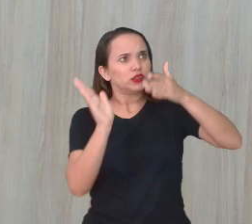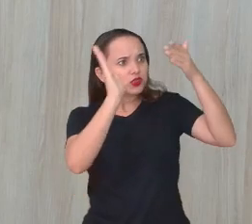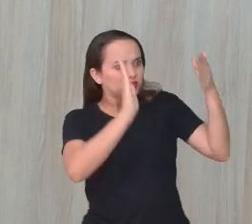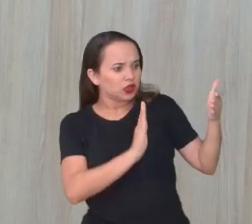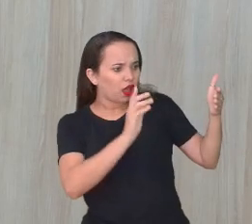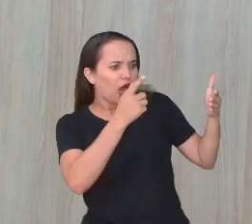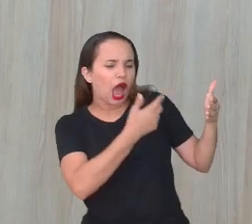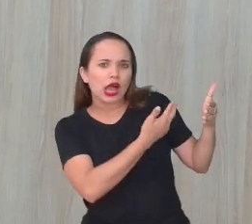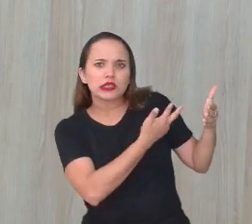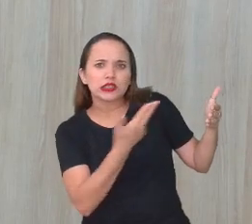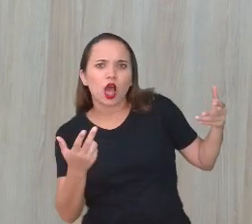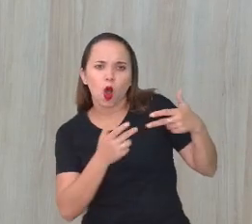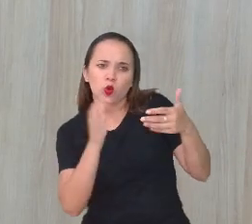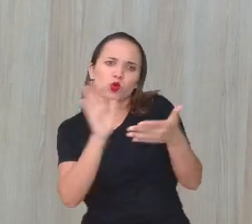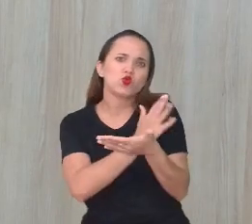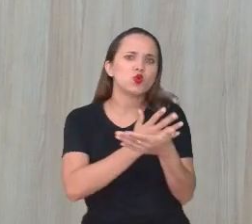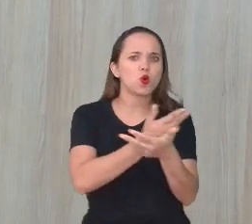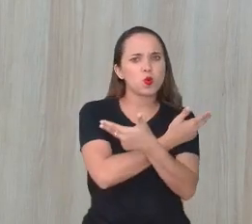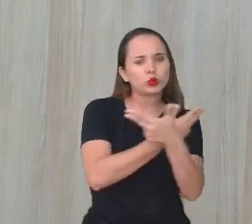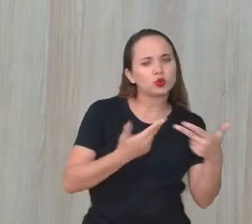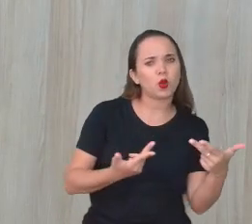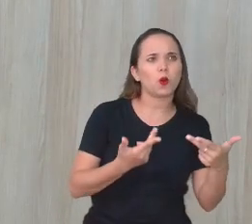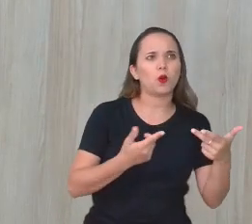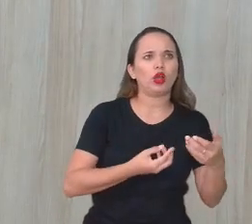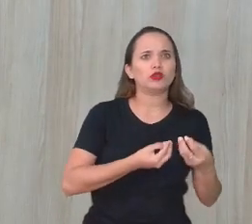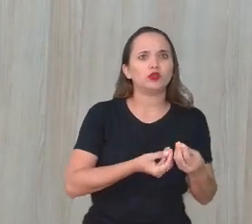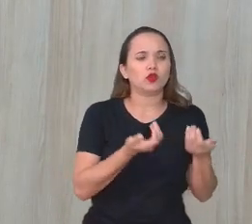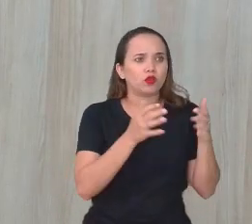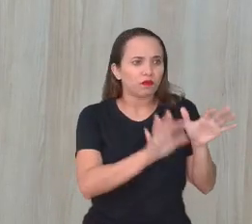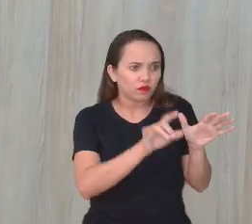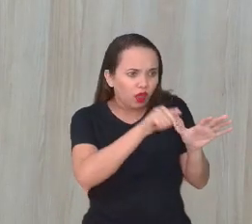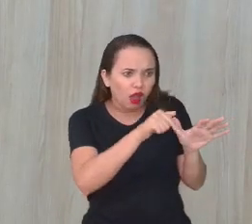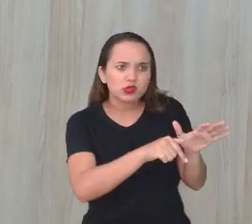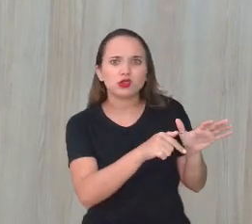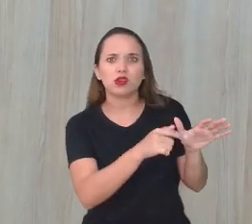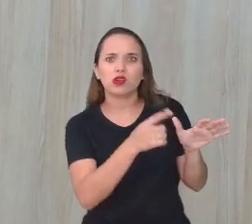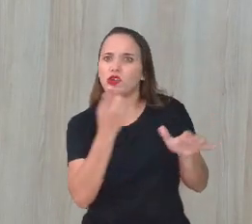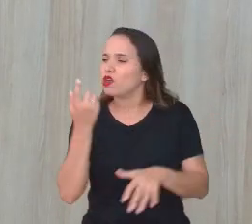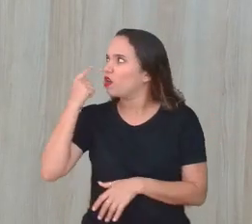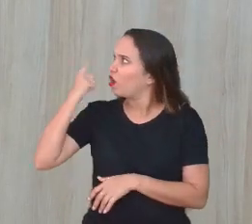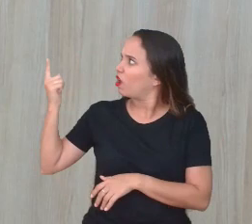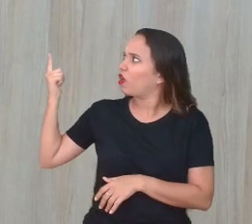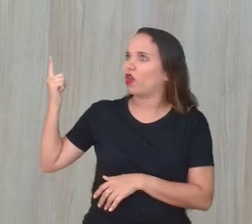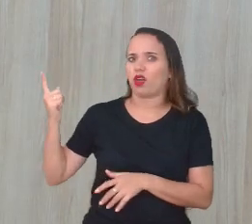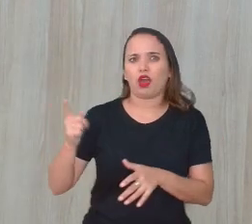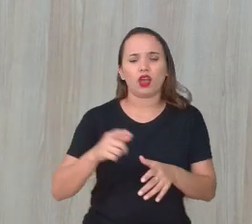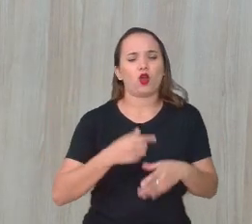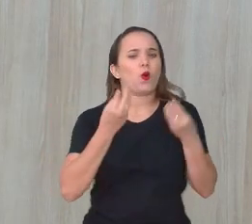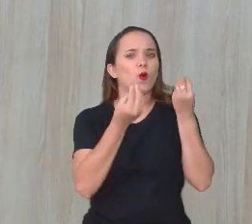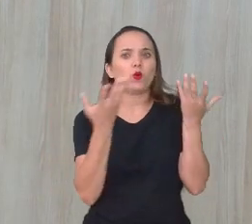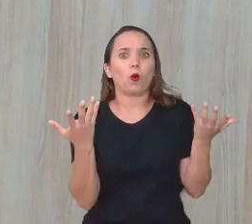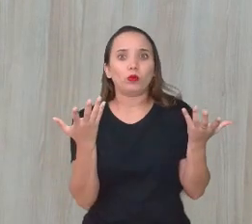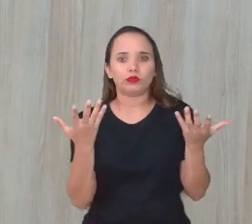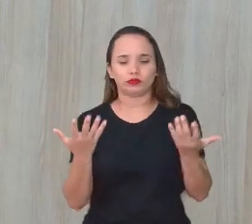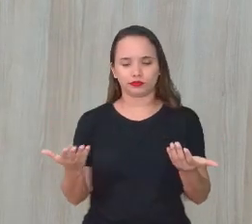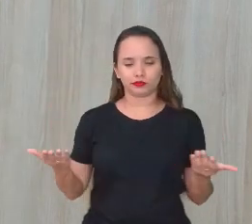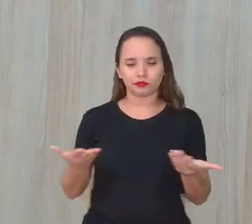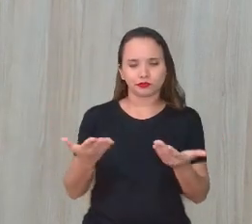a da direita? E o que é que isso tem a ver com globalização? Então, como eu falei para vocês, nessa aula de hoje a gente